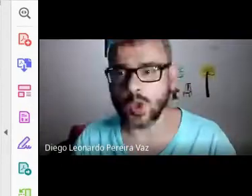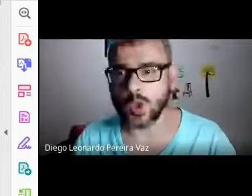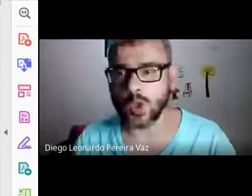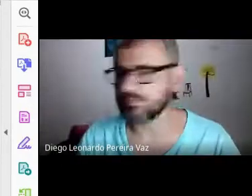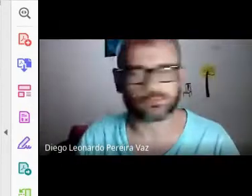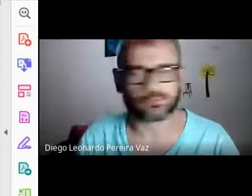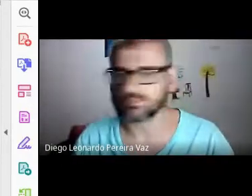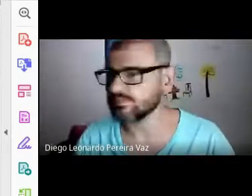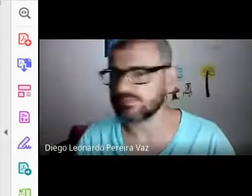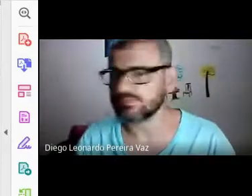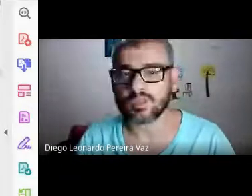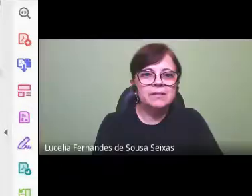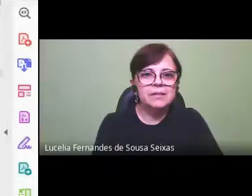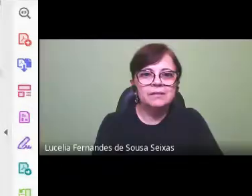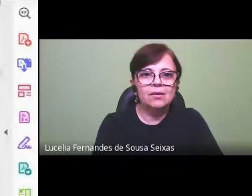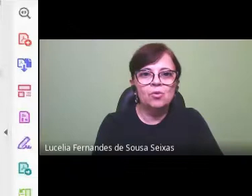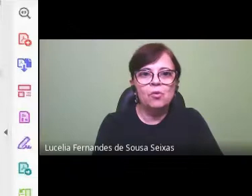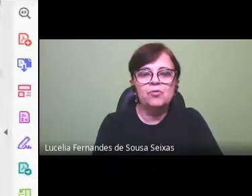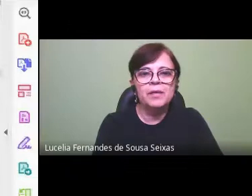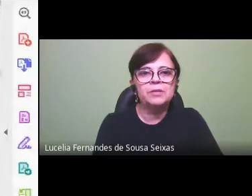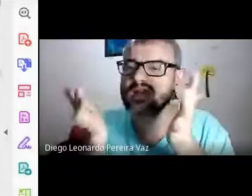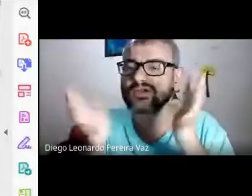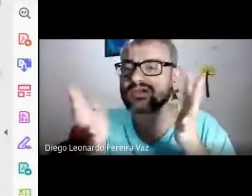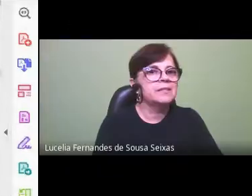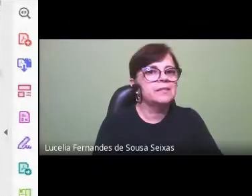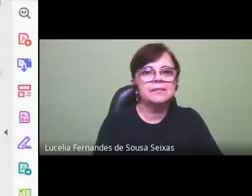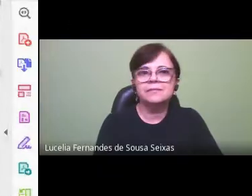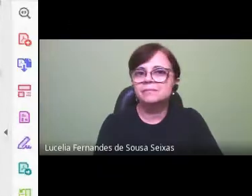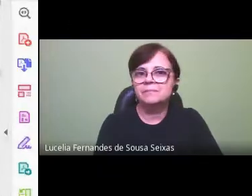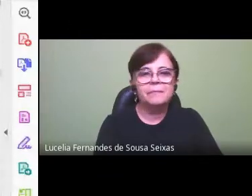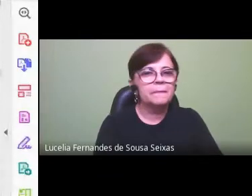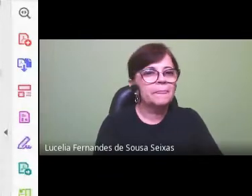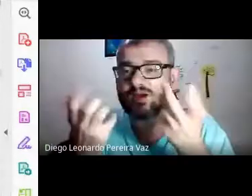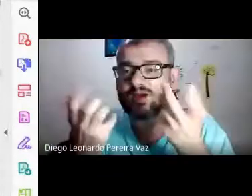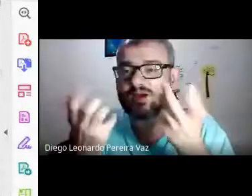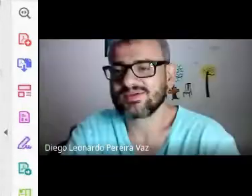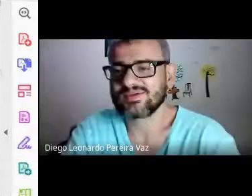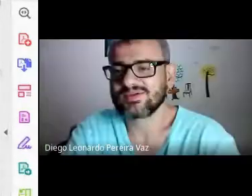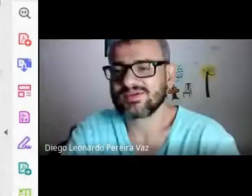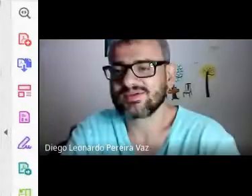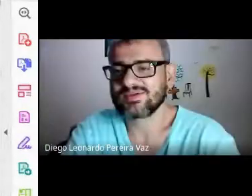Não. A cabeça. Olha o movimento da cabeça. Não.